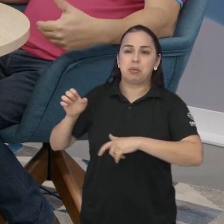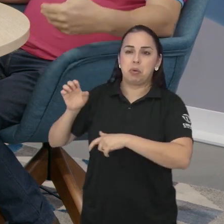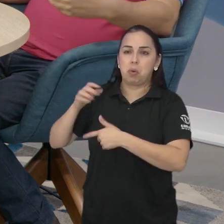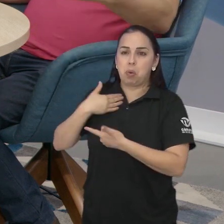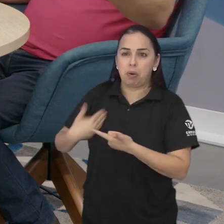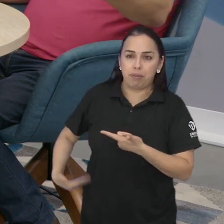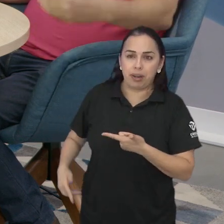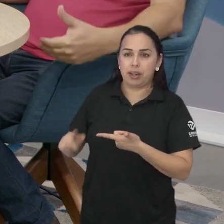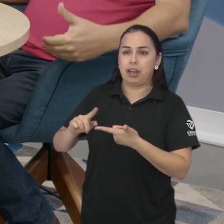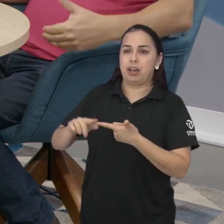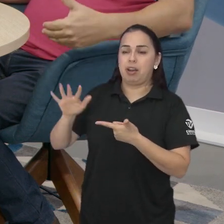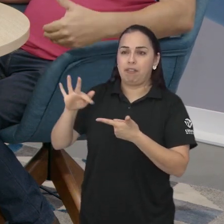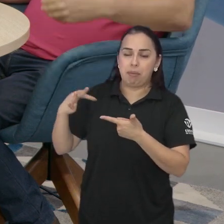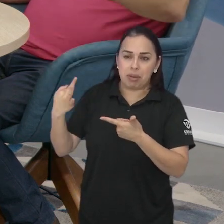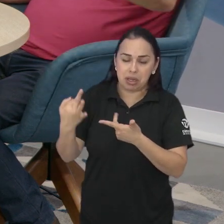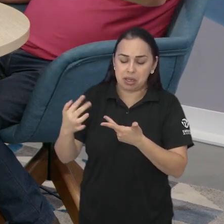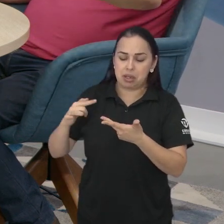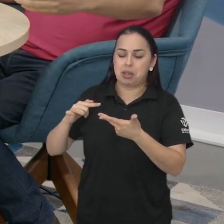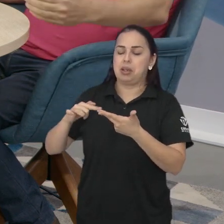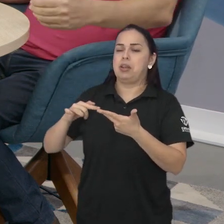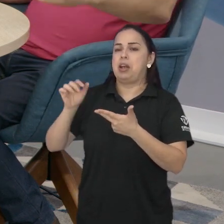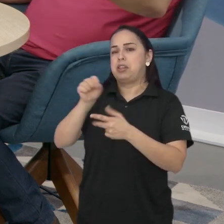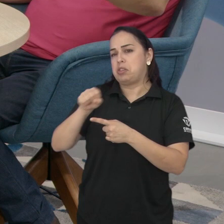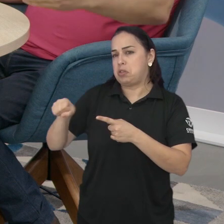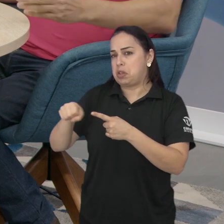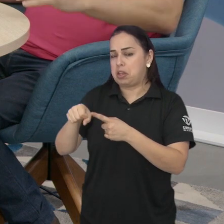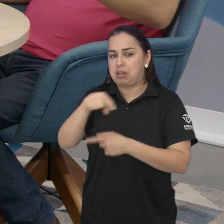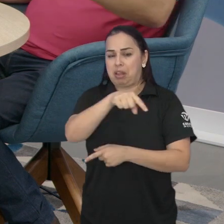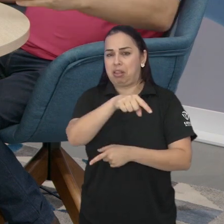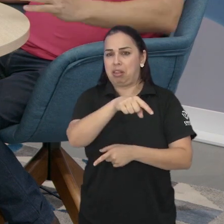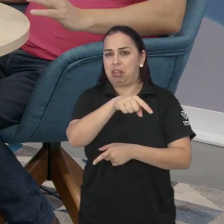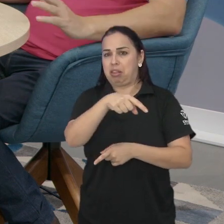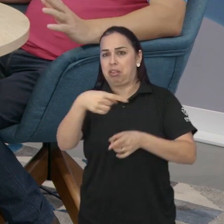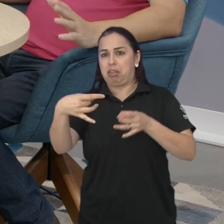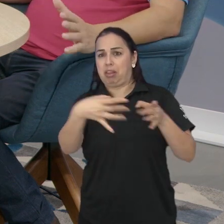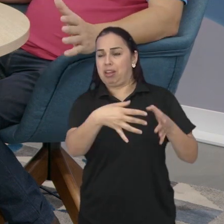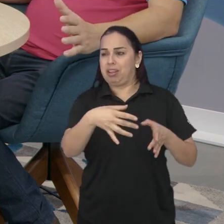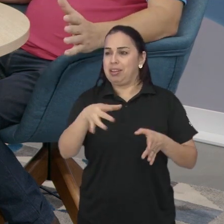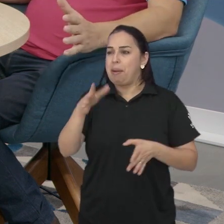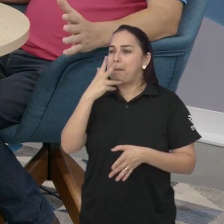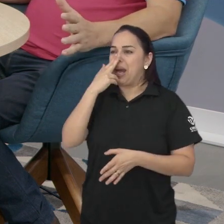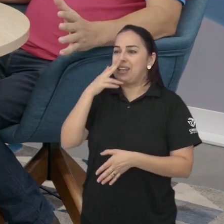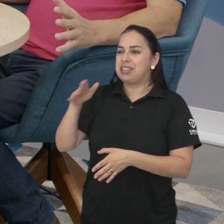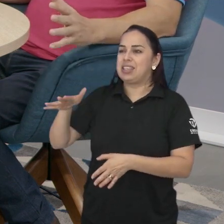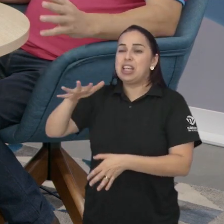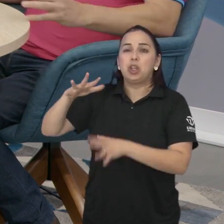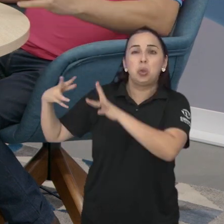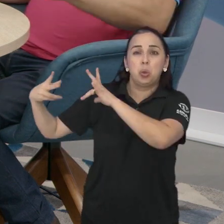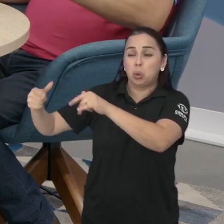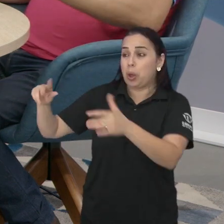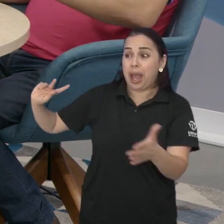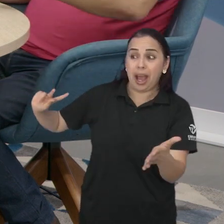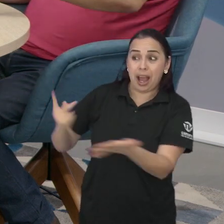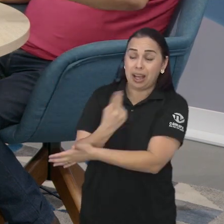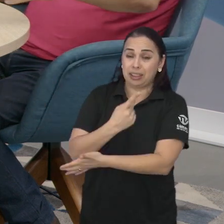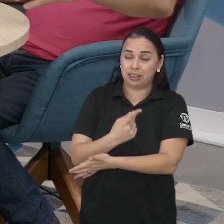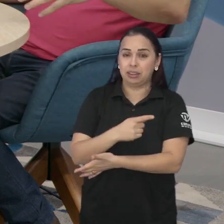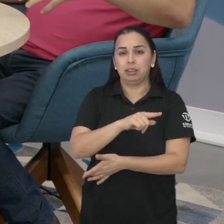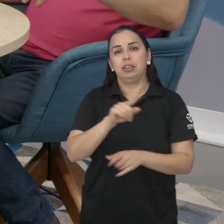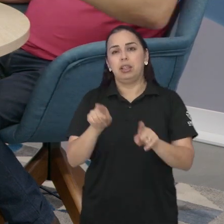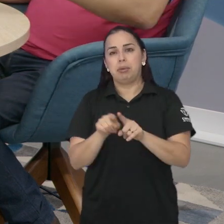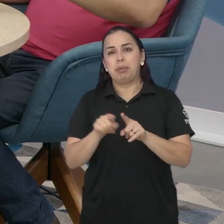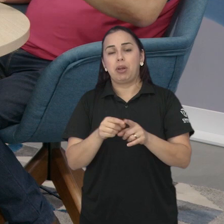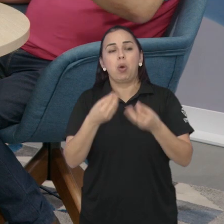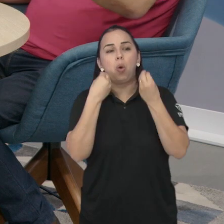ela é a frustração da família, ela é a frustração da sociedade, da comunidade. Nós não estamos dando certo. Como que pessoas que